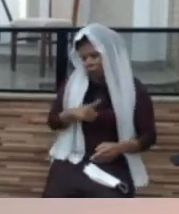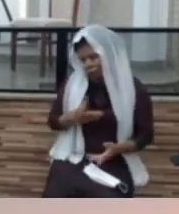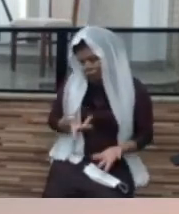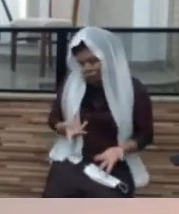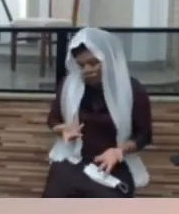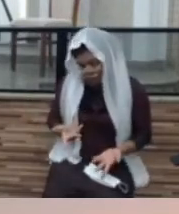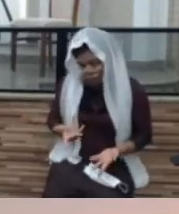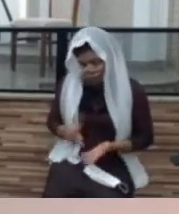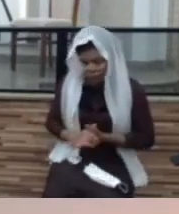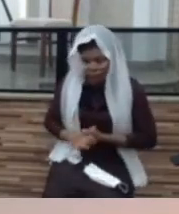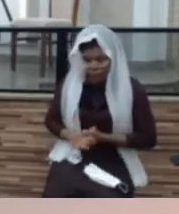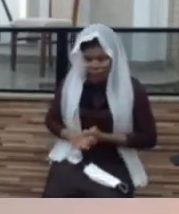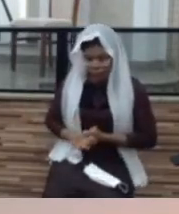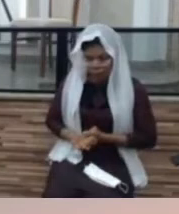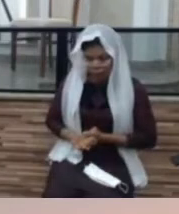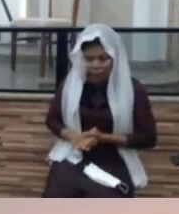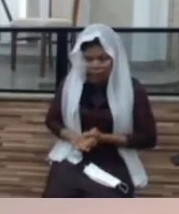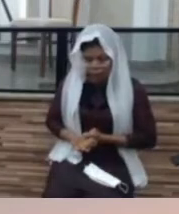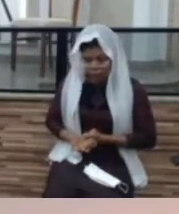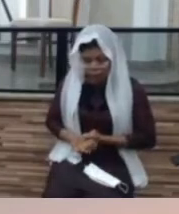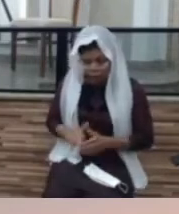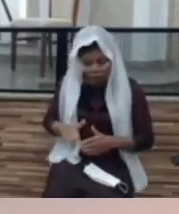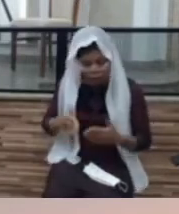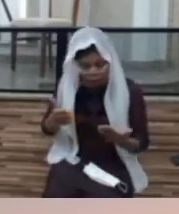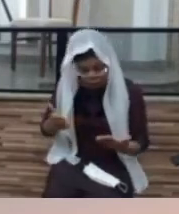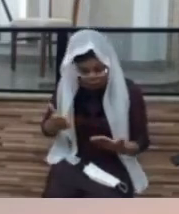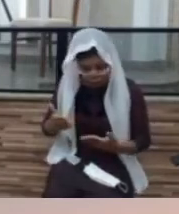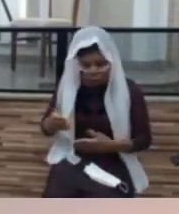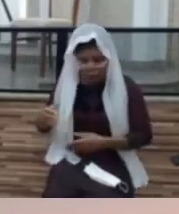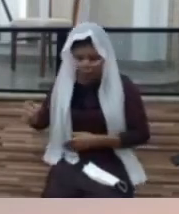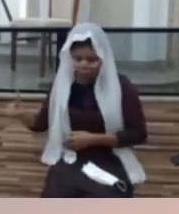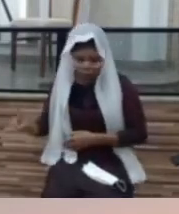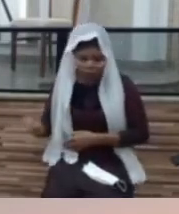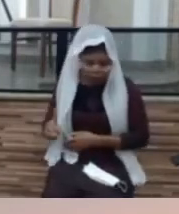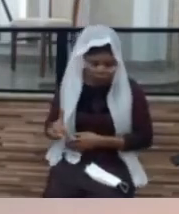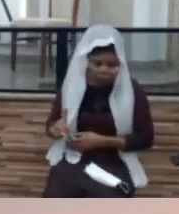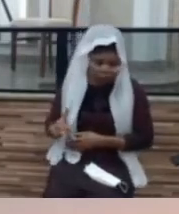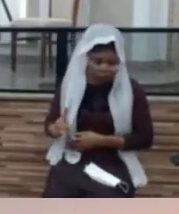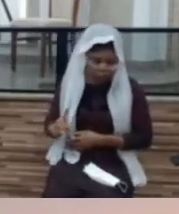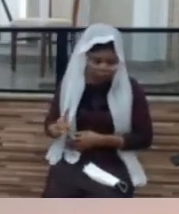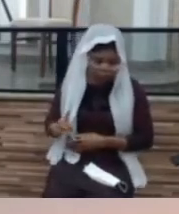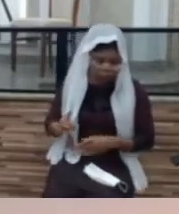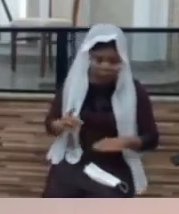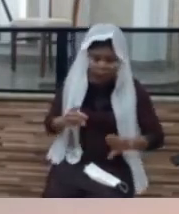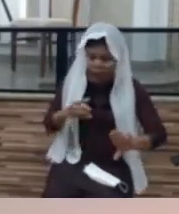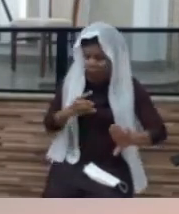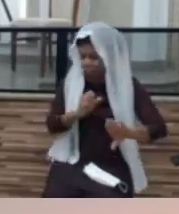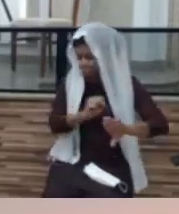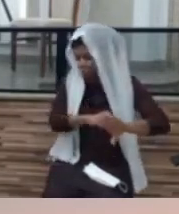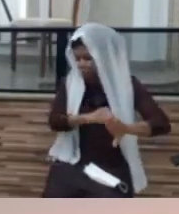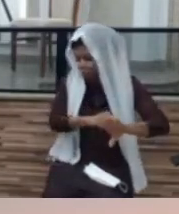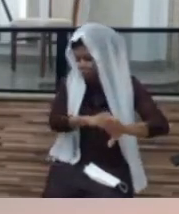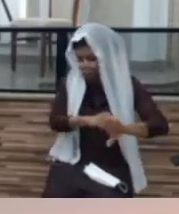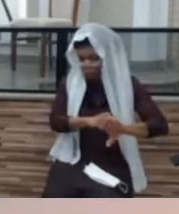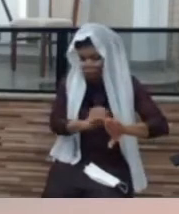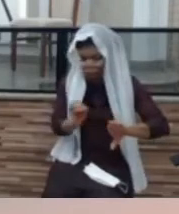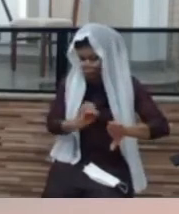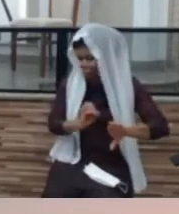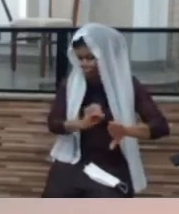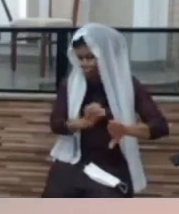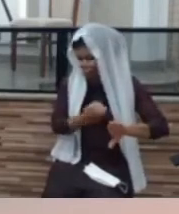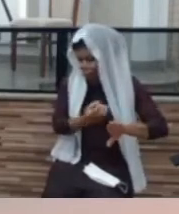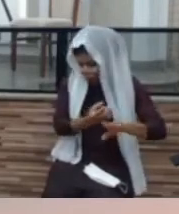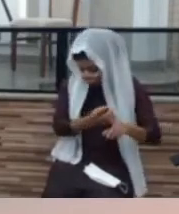um tempo Neemias precisou voltar para a Pérsia. Ele contou aqui, né, irmão? Nós lemos, existe aqui, irmão, referências